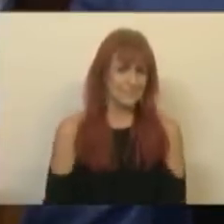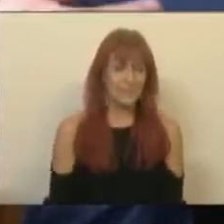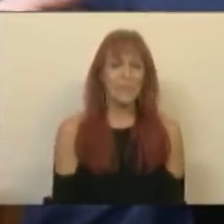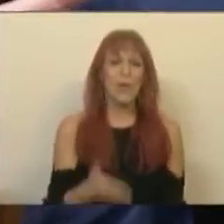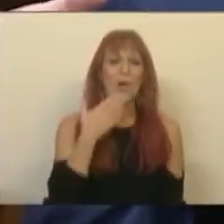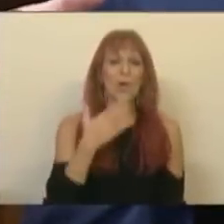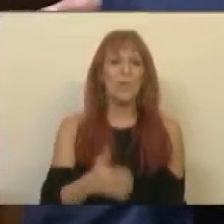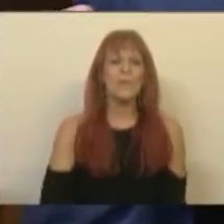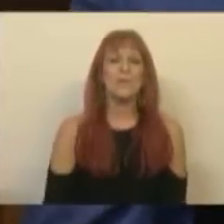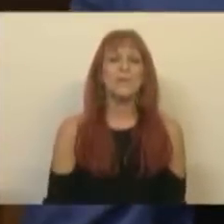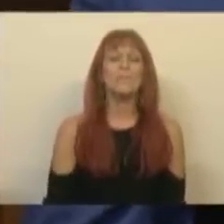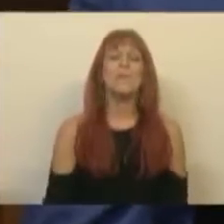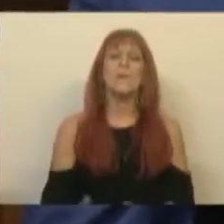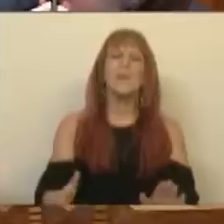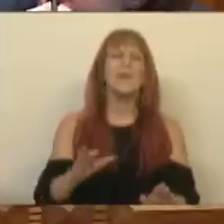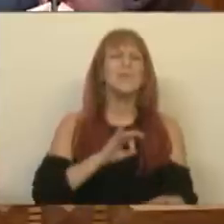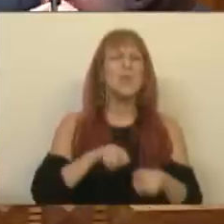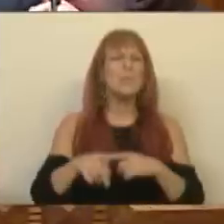muito obrigada